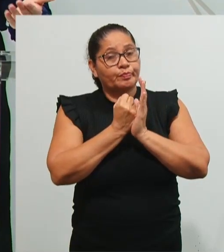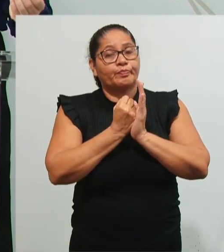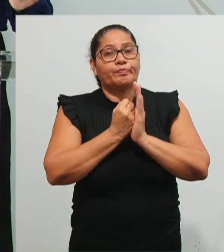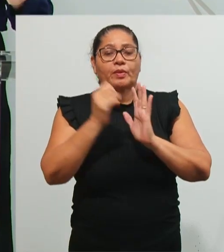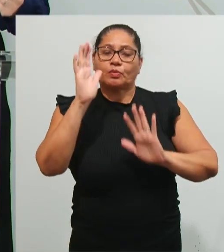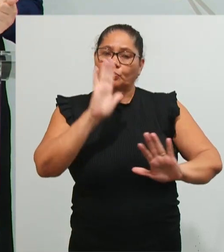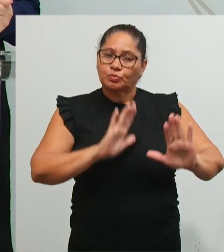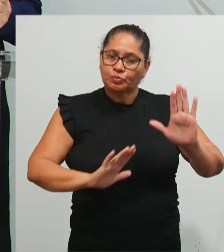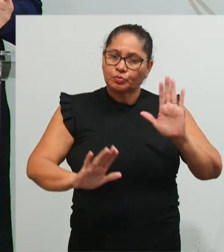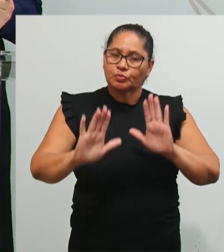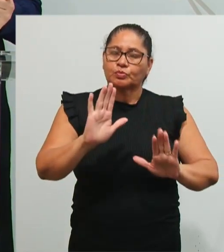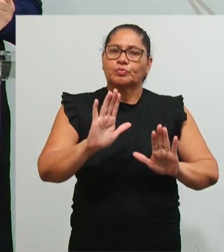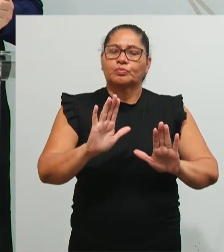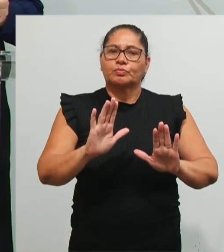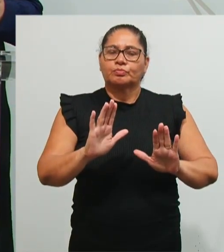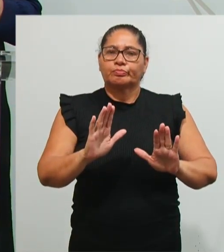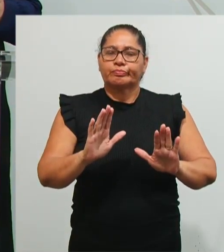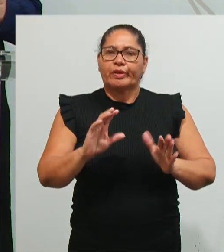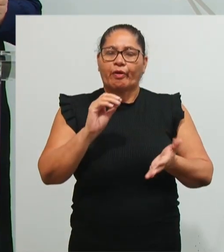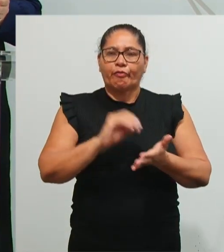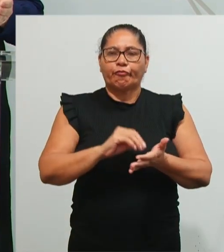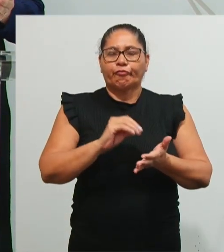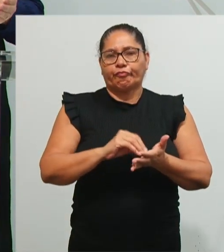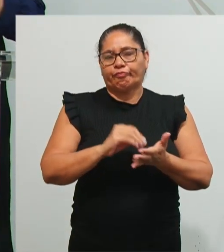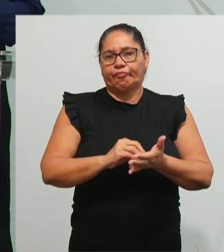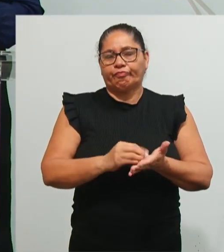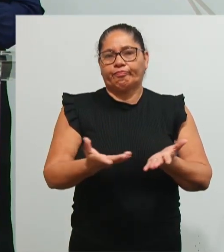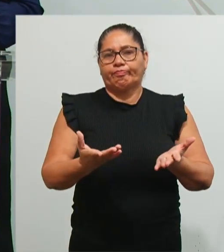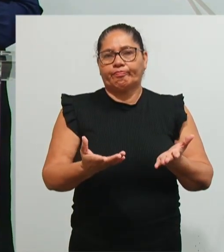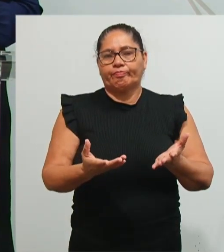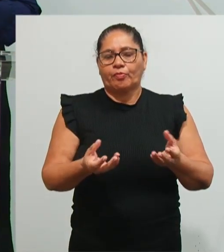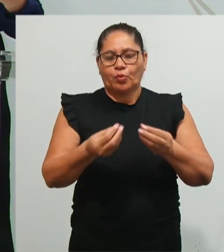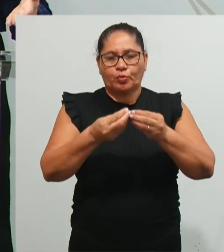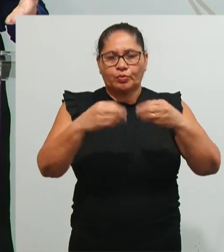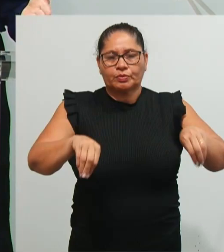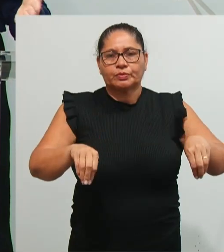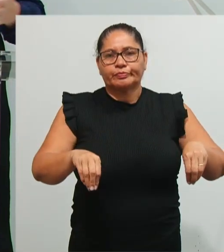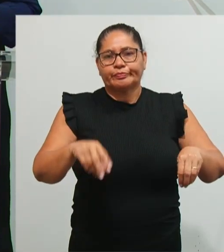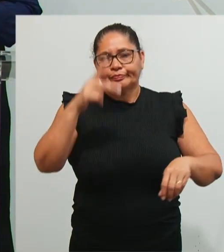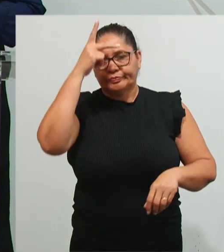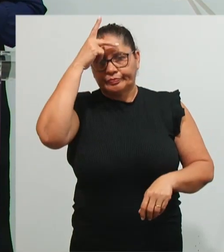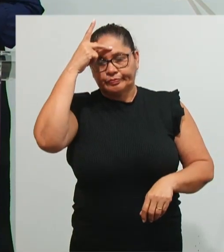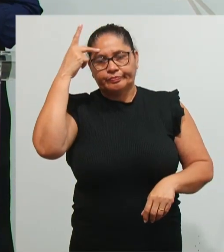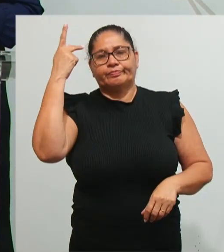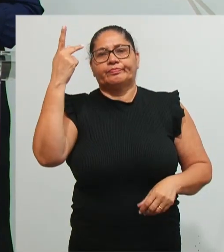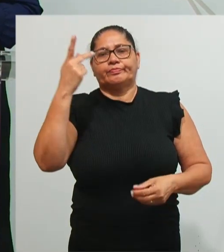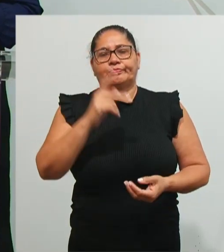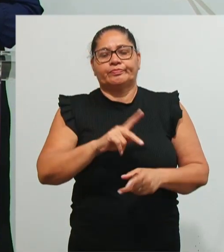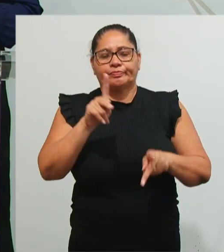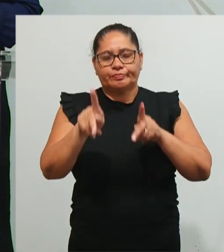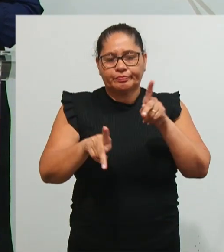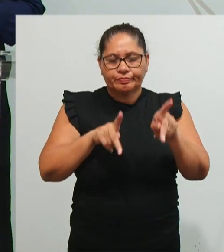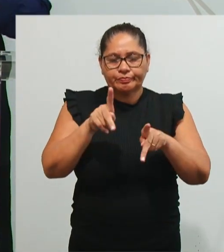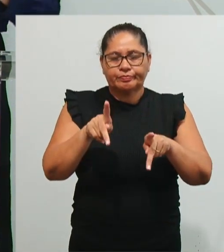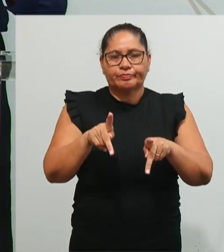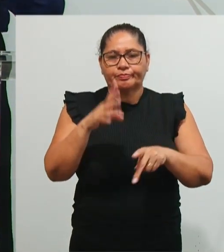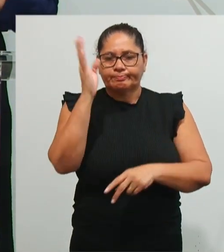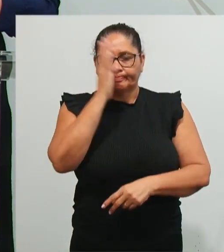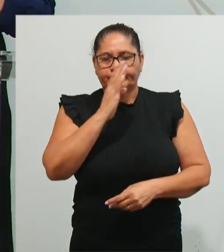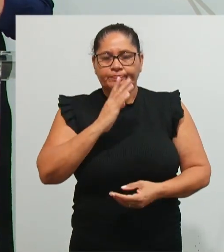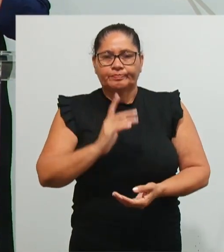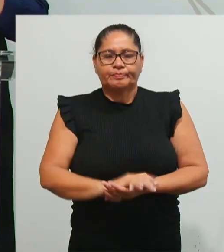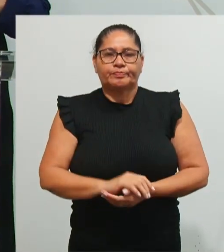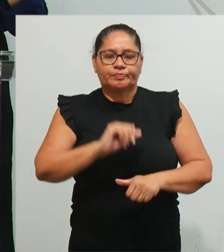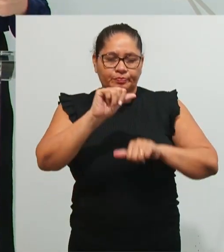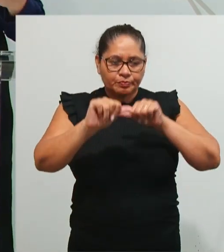algumas concorrências desleais, algumas formas de prejudicar o consumidor que é a população brasileira. Essa